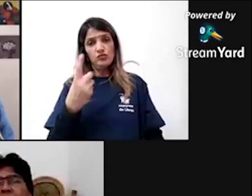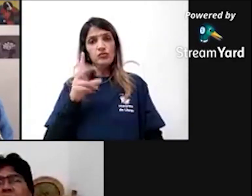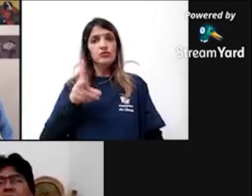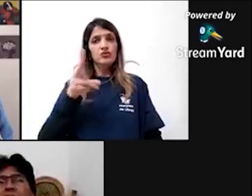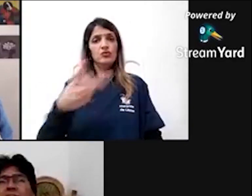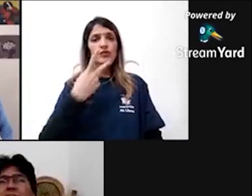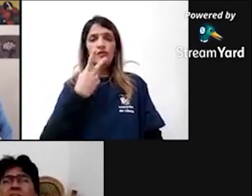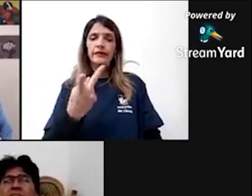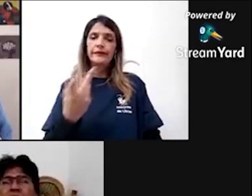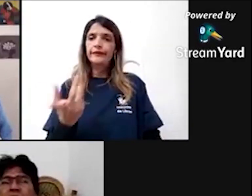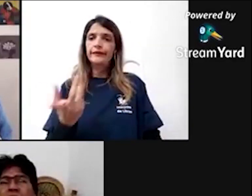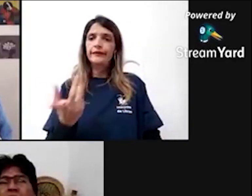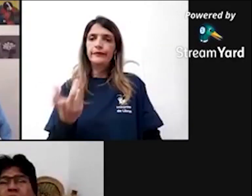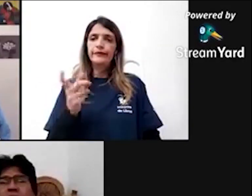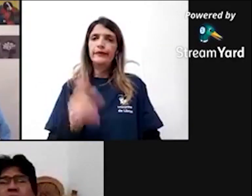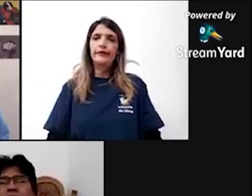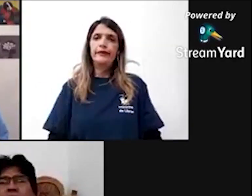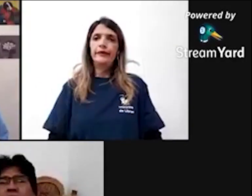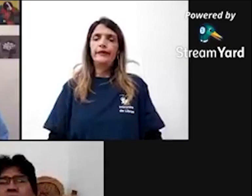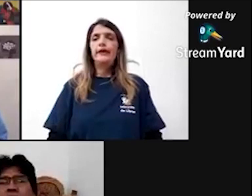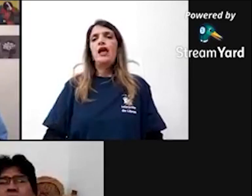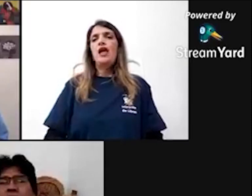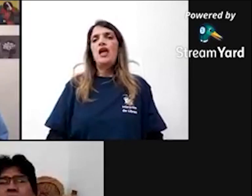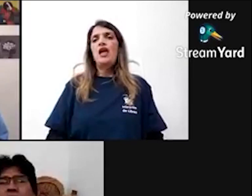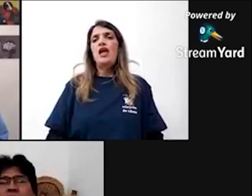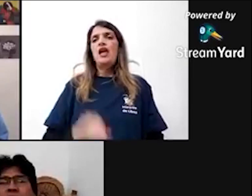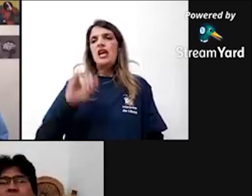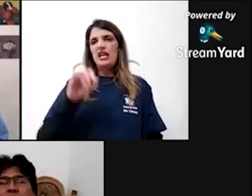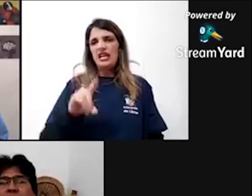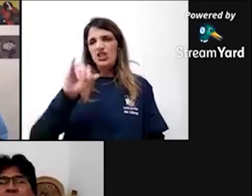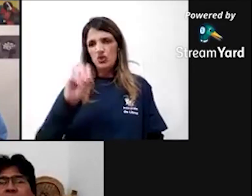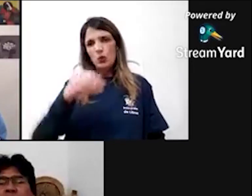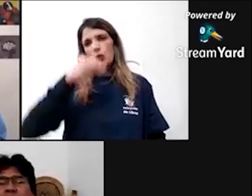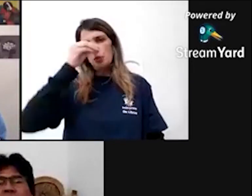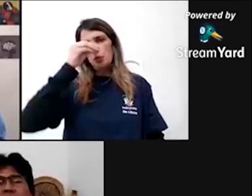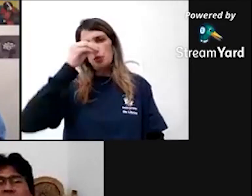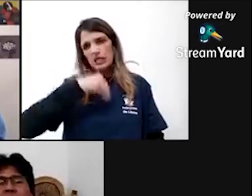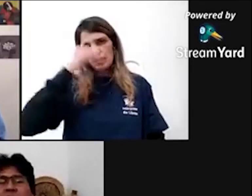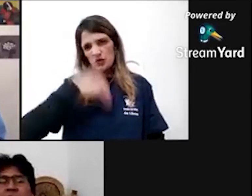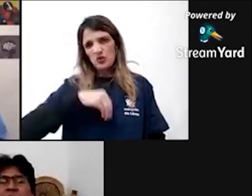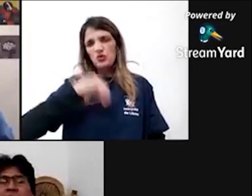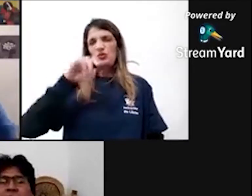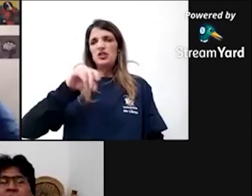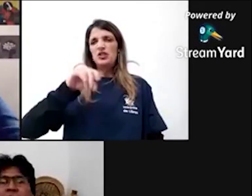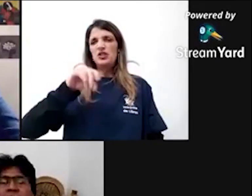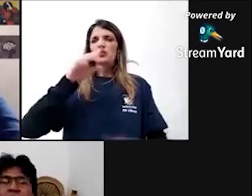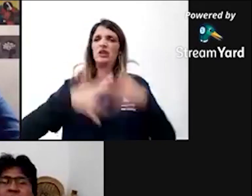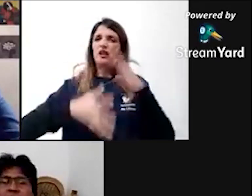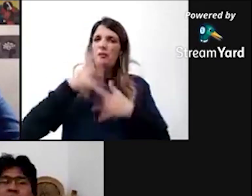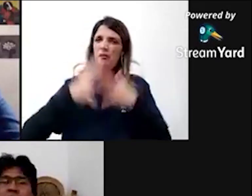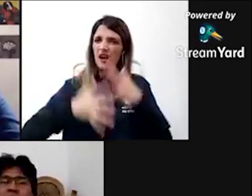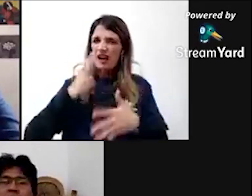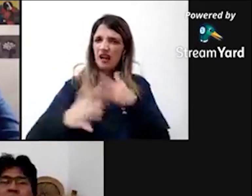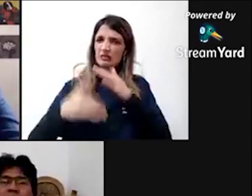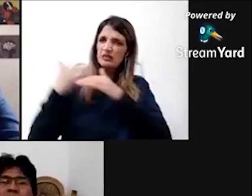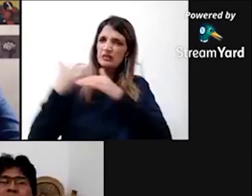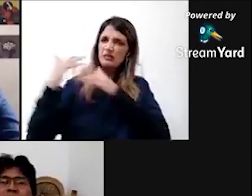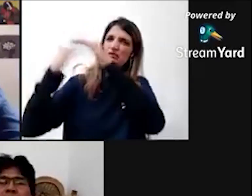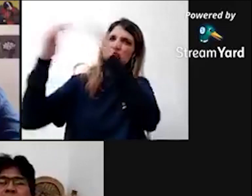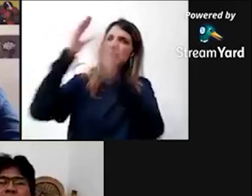tipo o índio é selvagem, o índio é preguiçoso, o índio atrapalha o progresso e desenvolvimento do